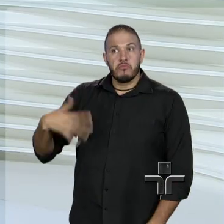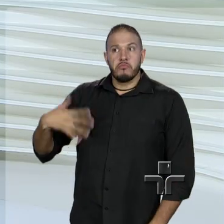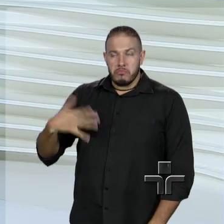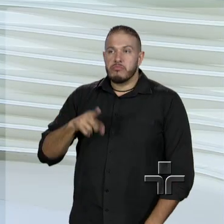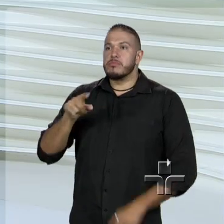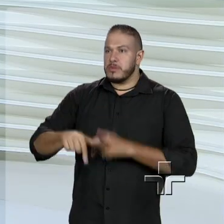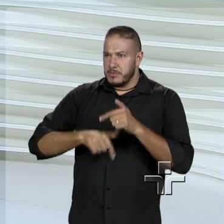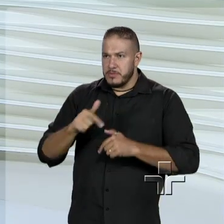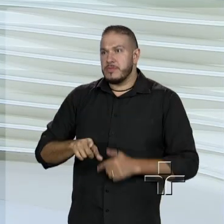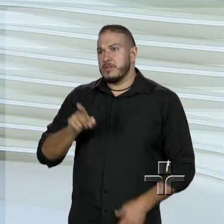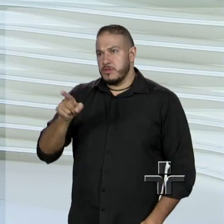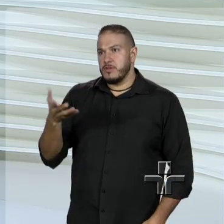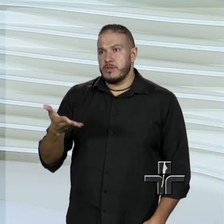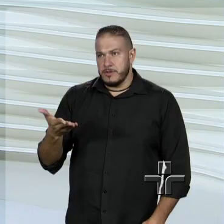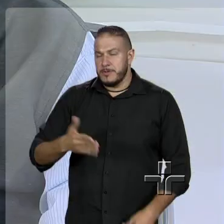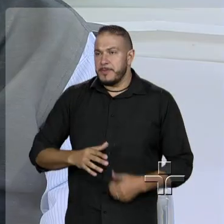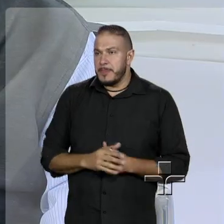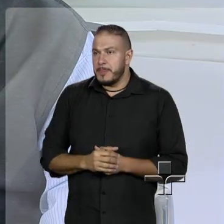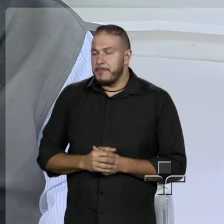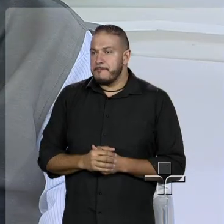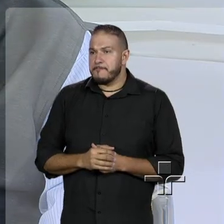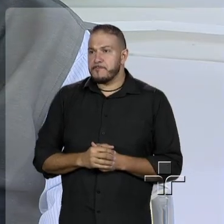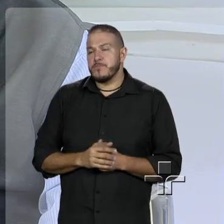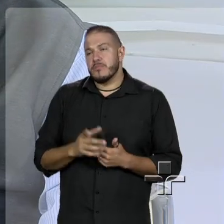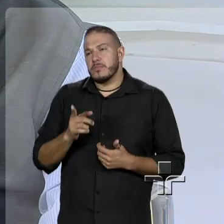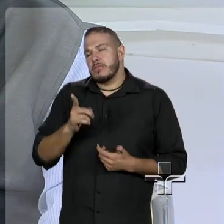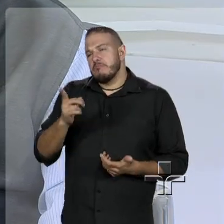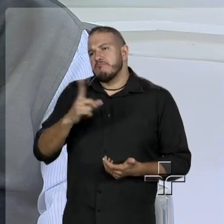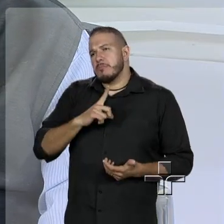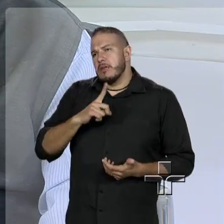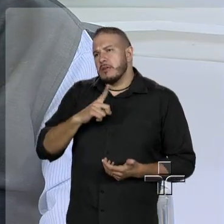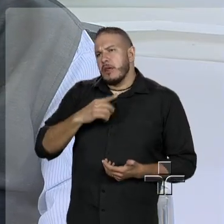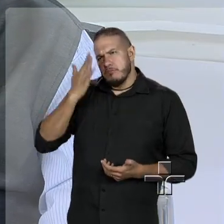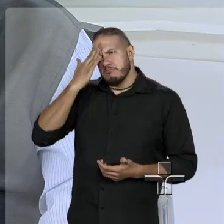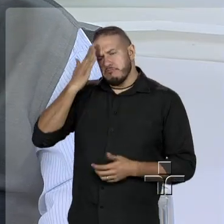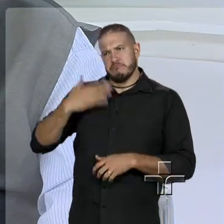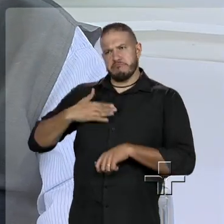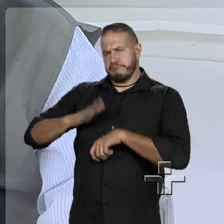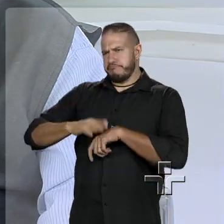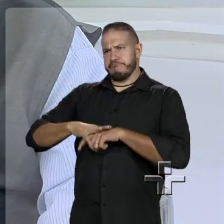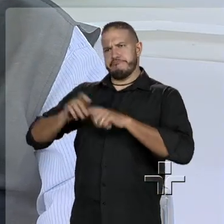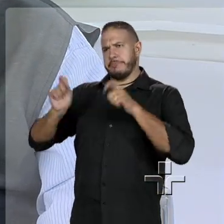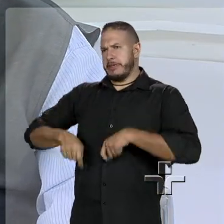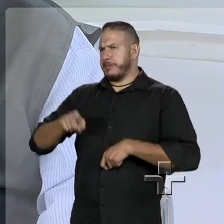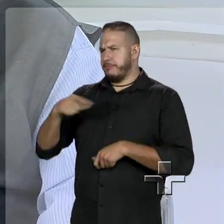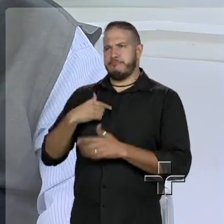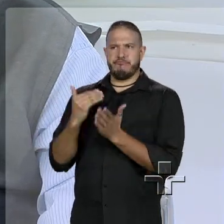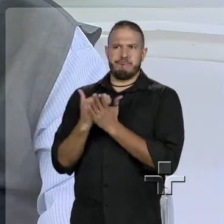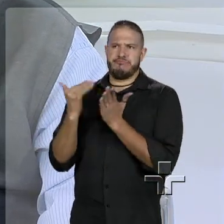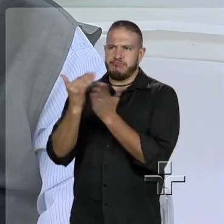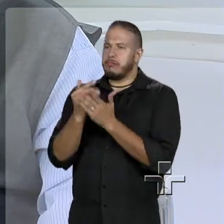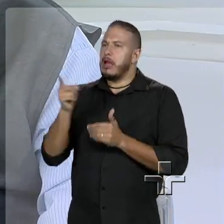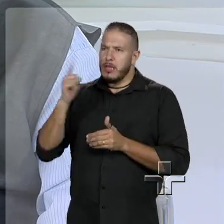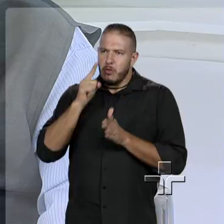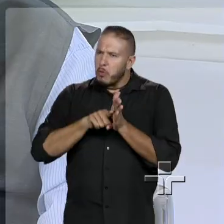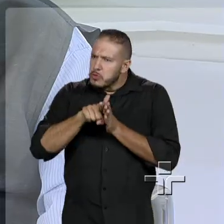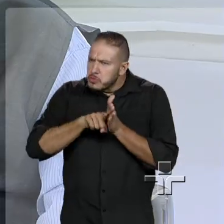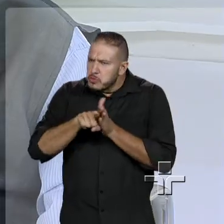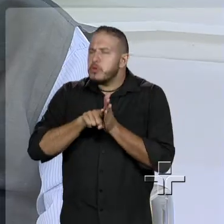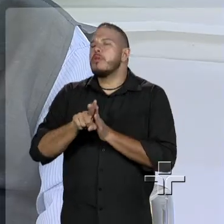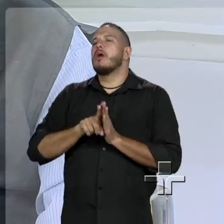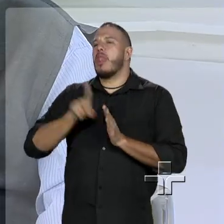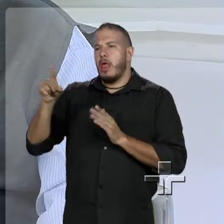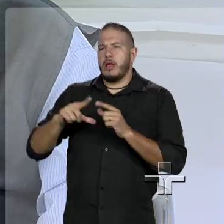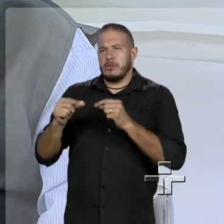E ele tem uma competência enorme. É um consultor do Congresso